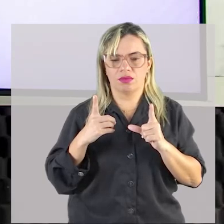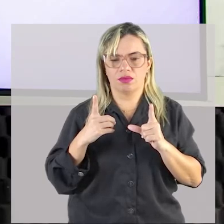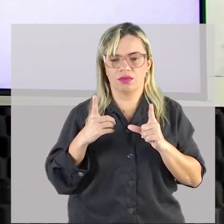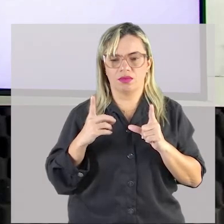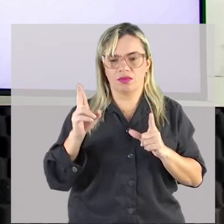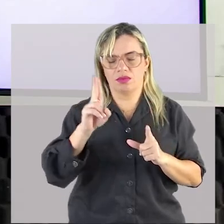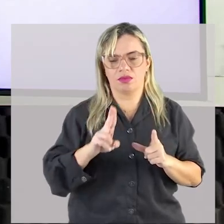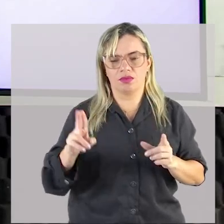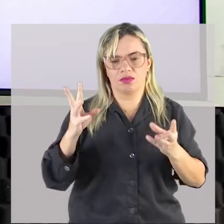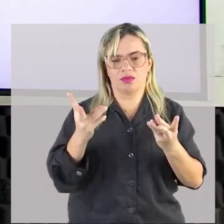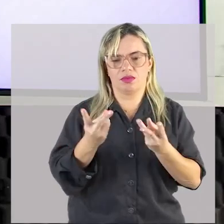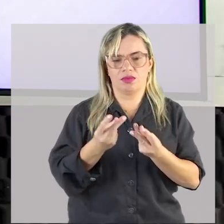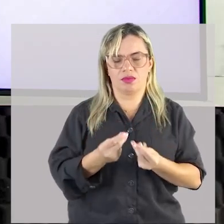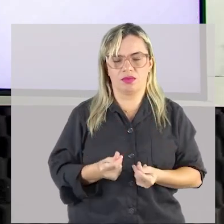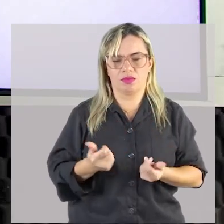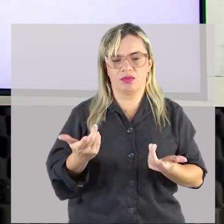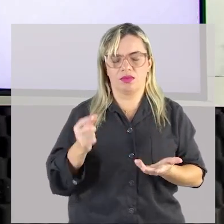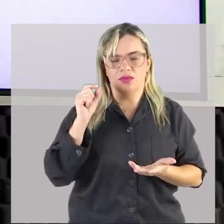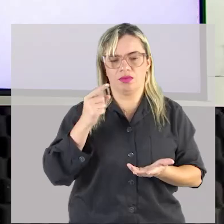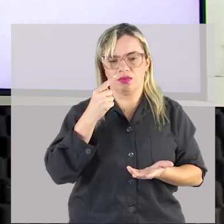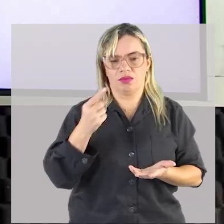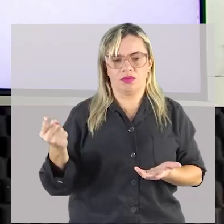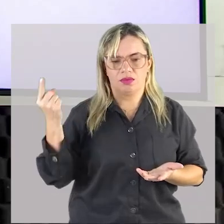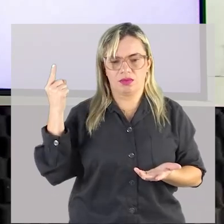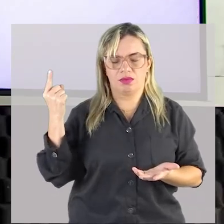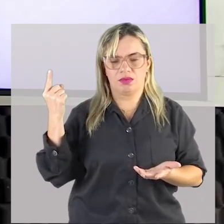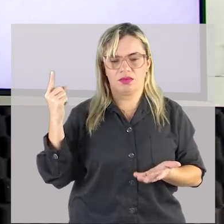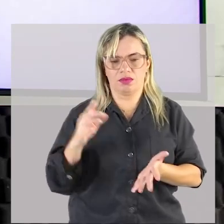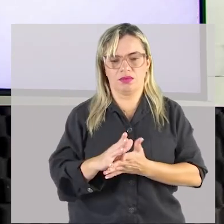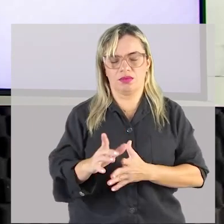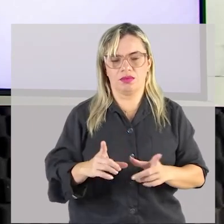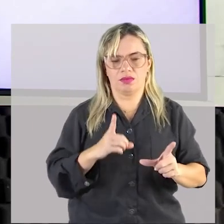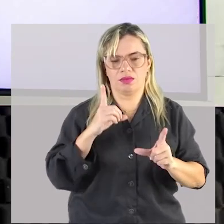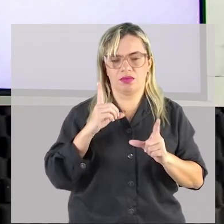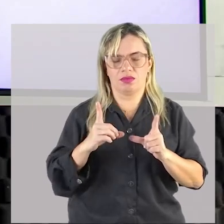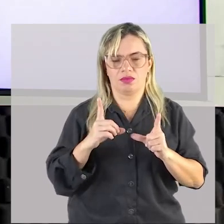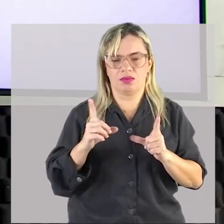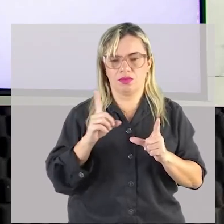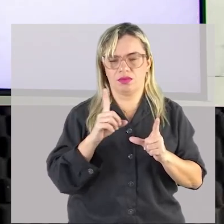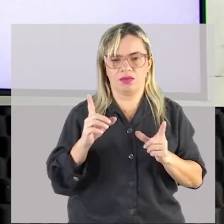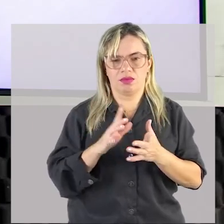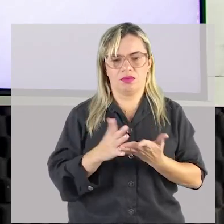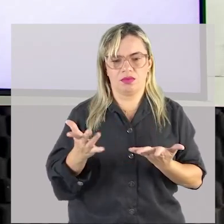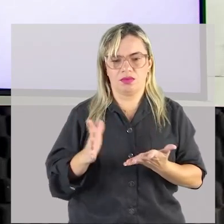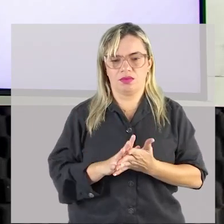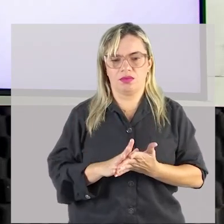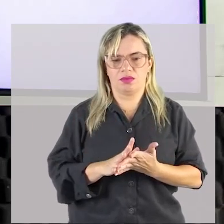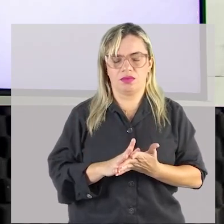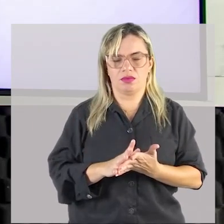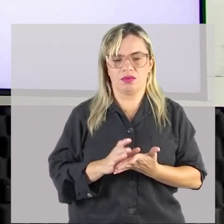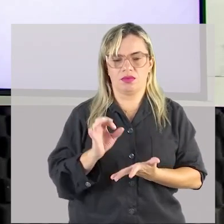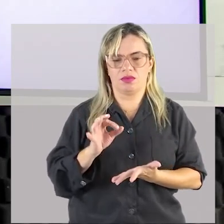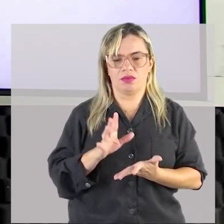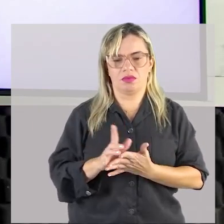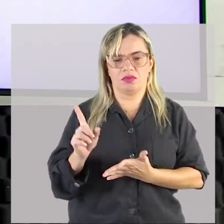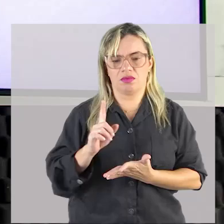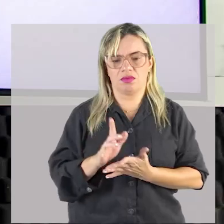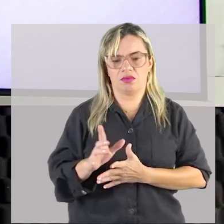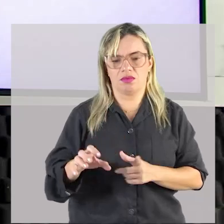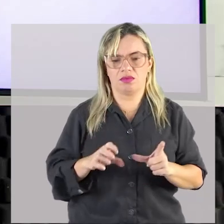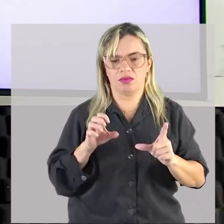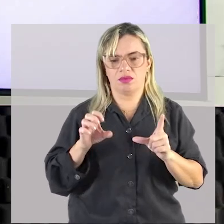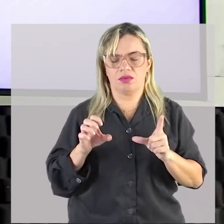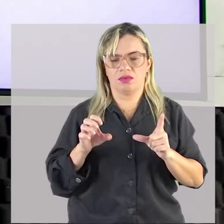esse uso de substâncias aí a gente já vê que essa questão, essa alternativa não é muito simpática, né?